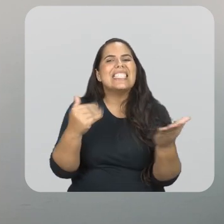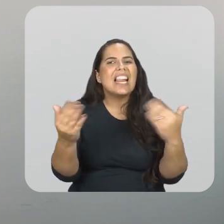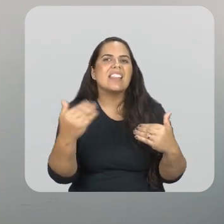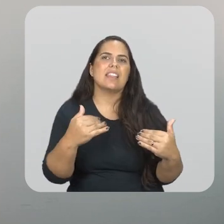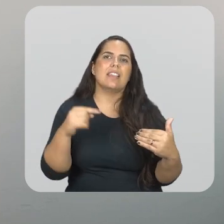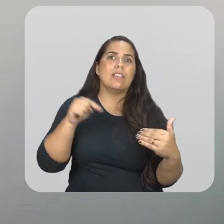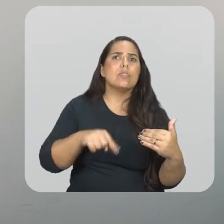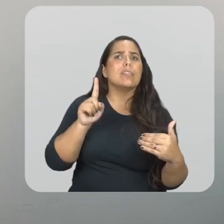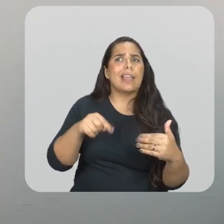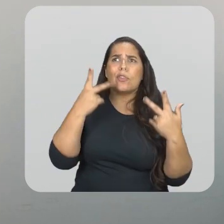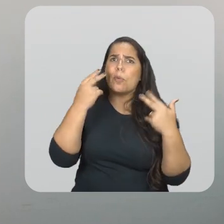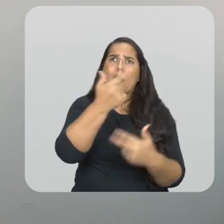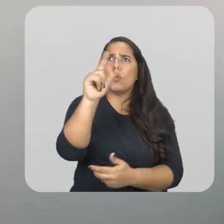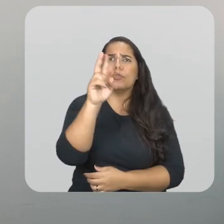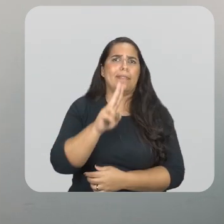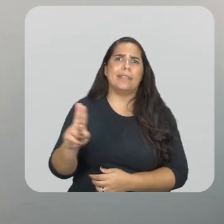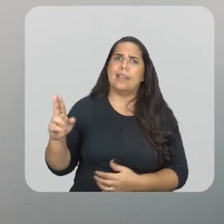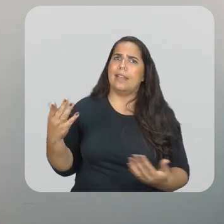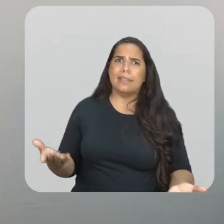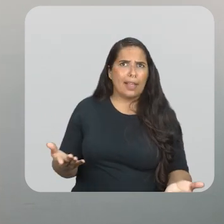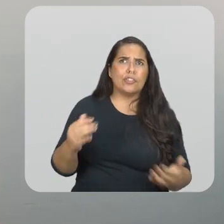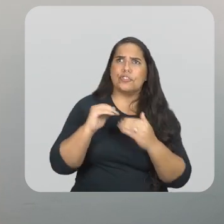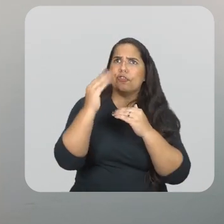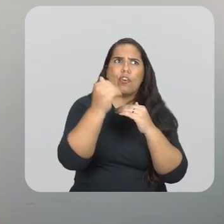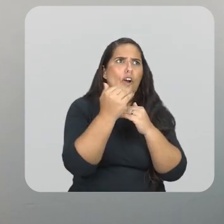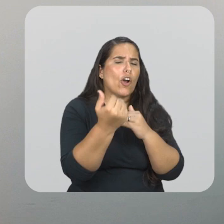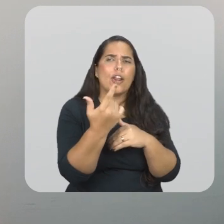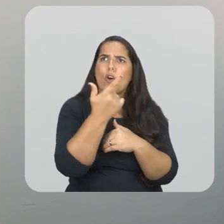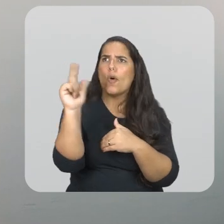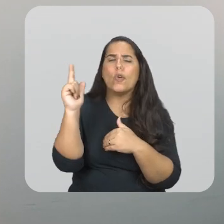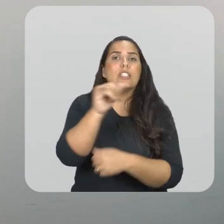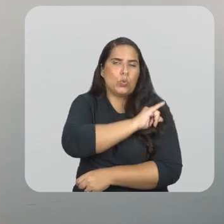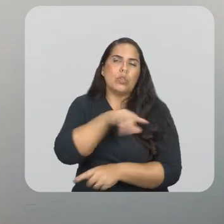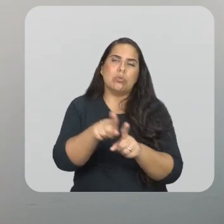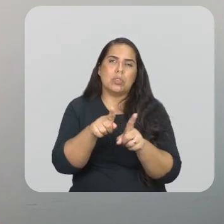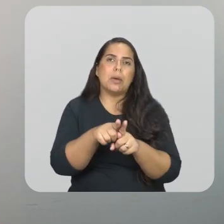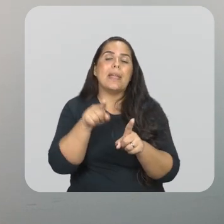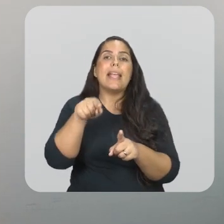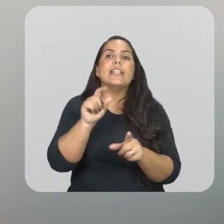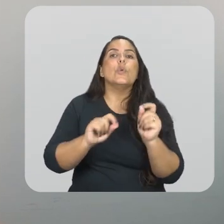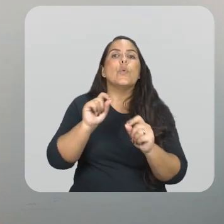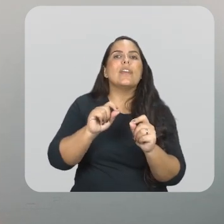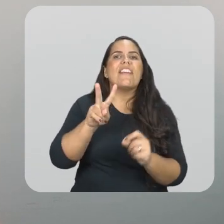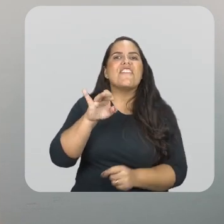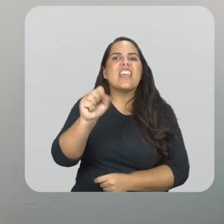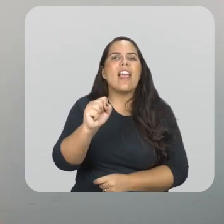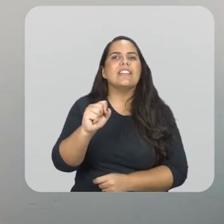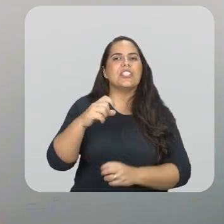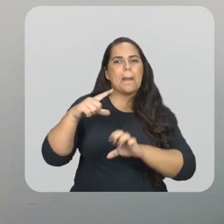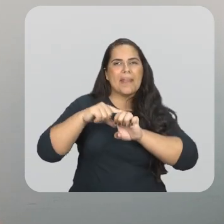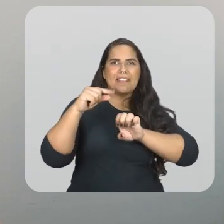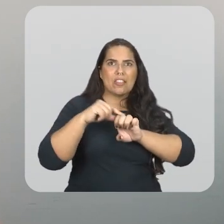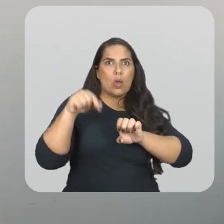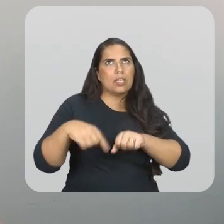de trazer isso, que é tão comum nas outras universidades, nas universidades de fora, em outras universidades do Rio, esse viés empreendedor